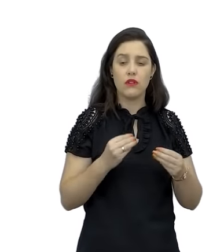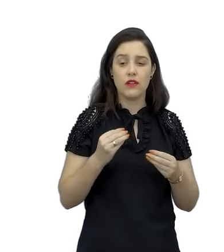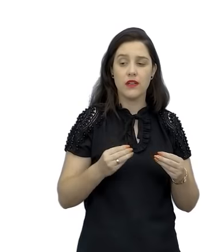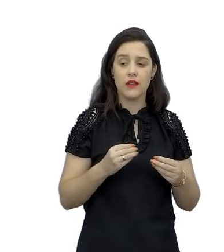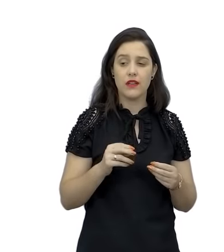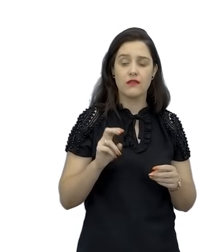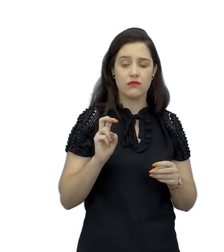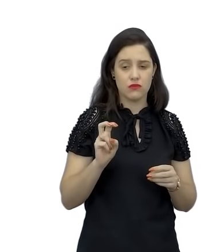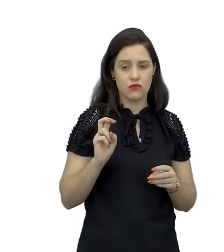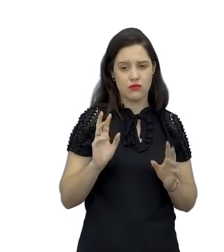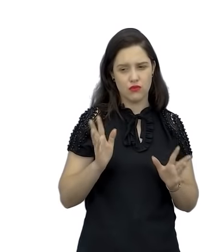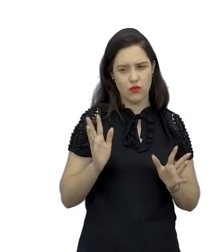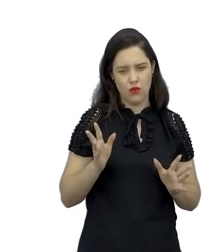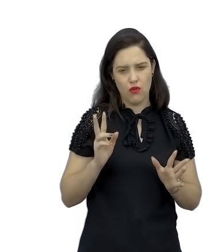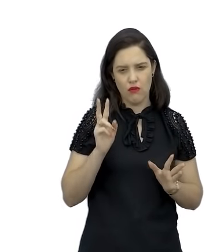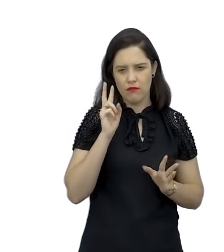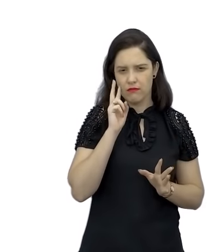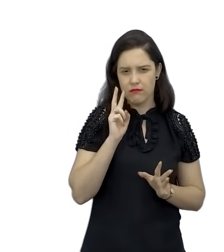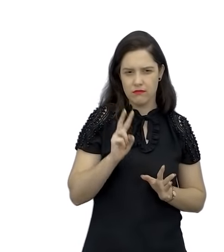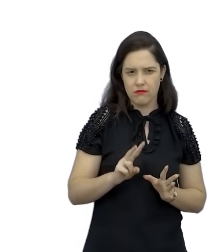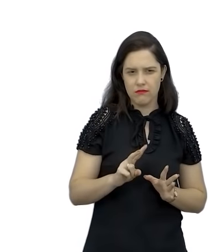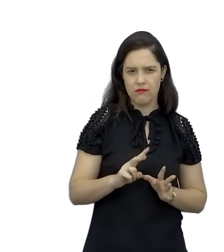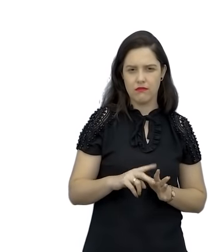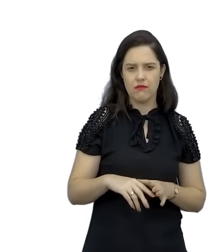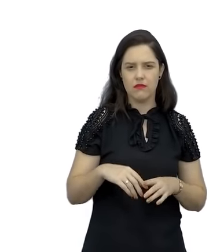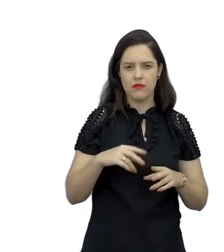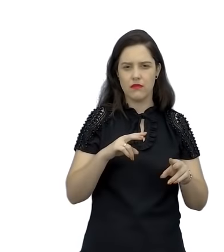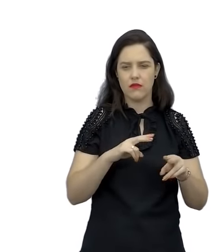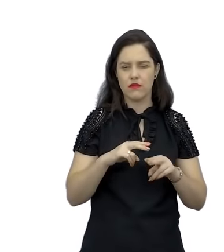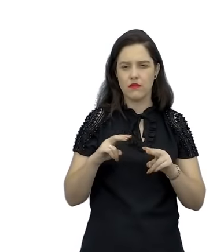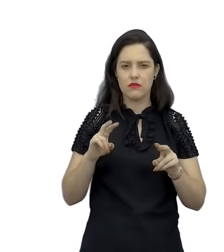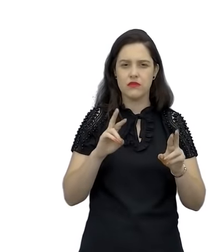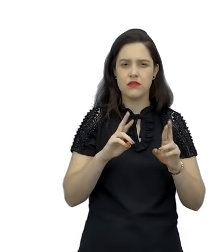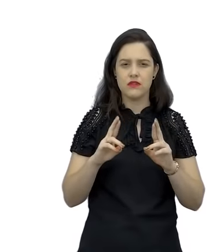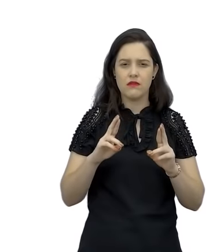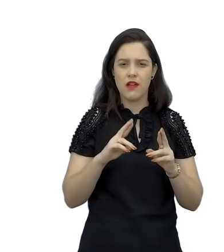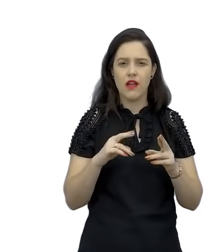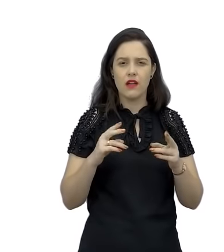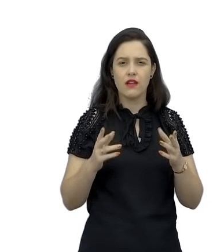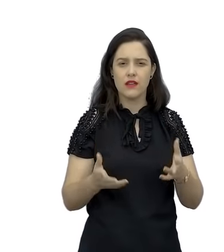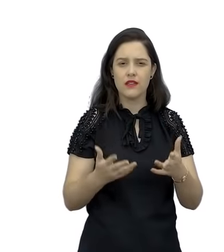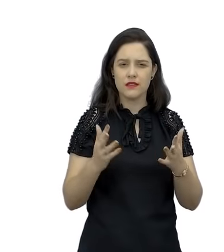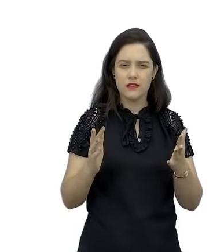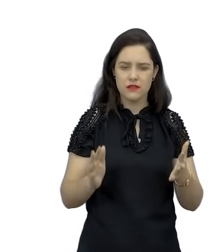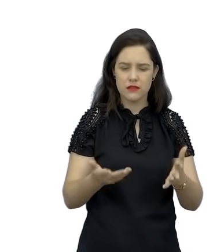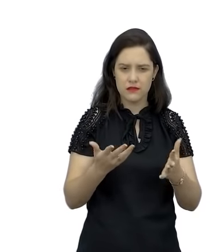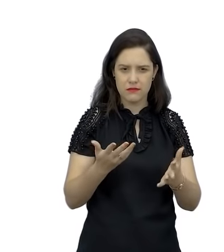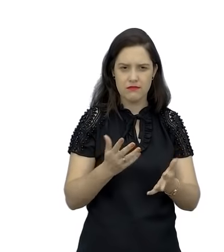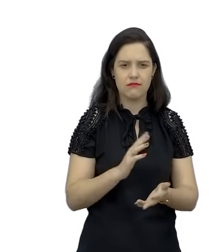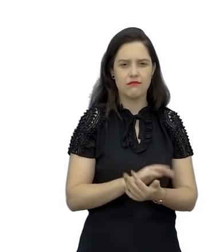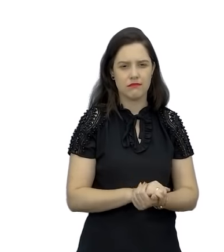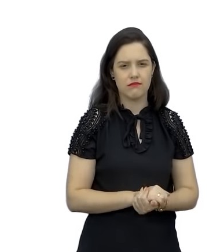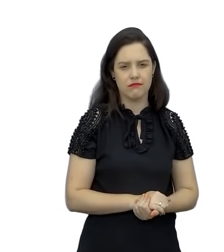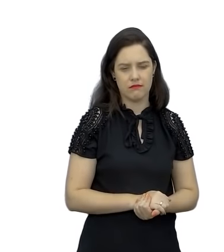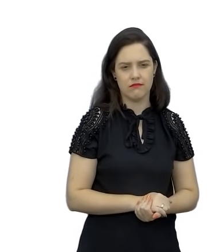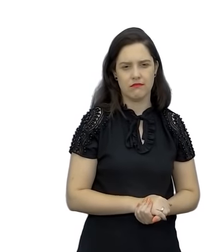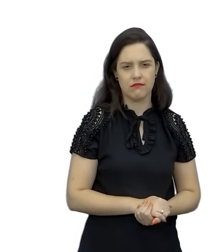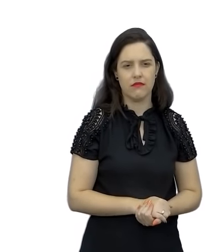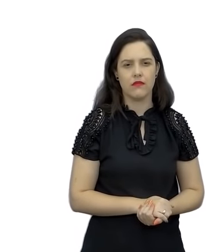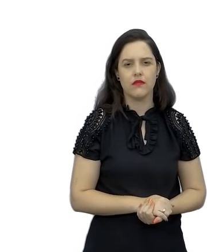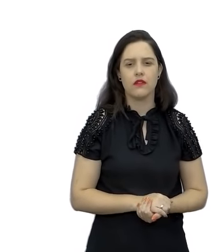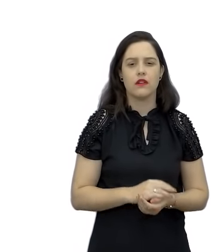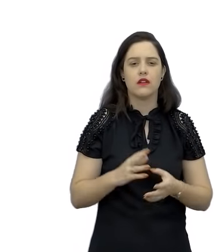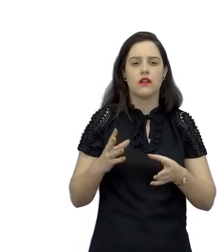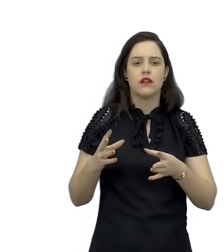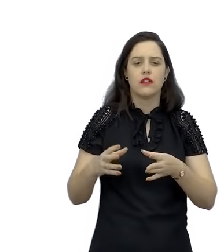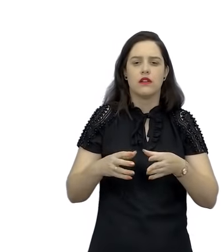a Onoshiki nos coloca, que é observar e incentivar. Observar, eu vou passando pelos grupos, coisas que